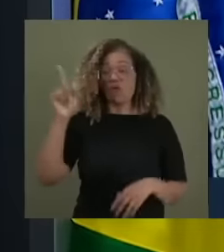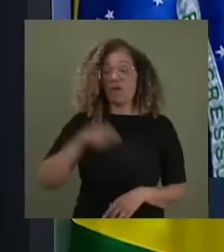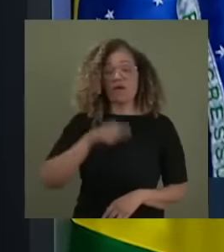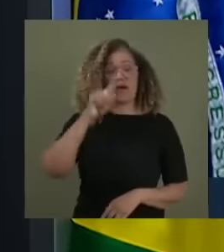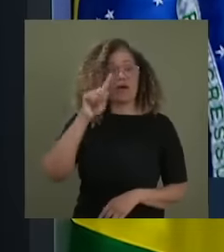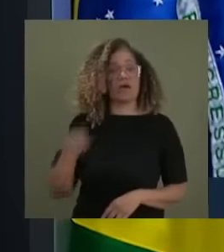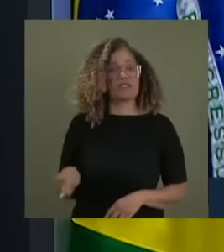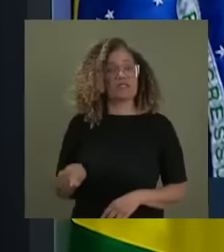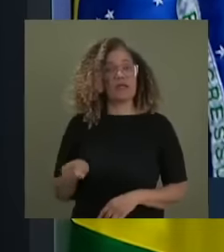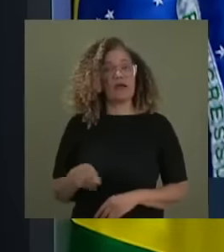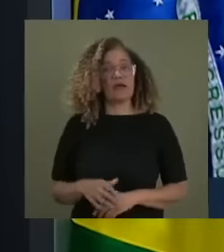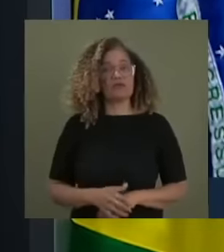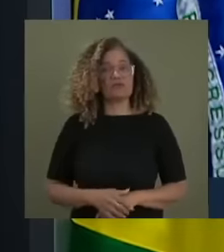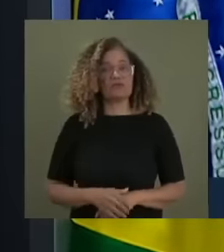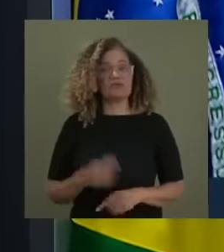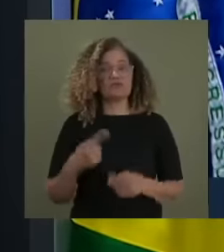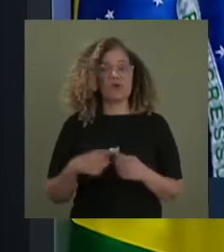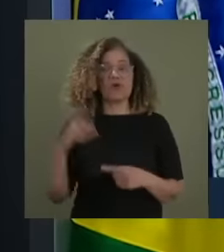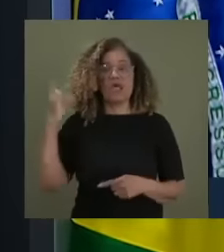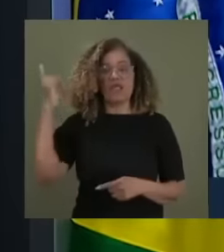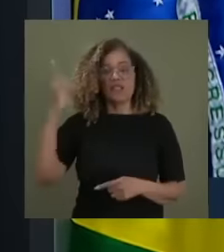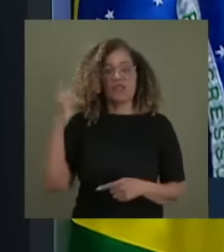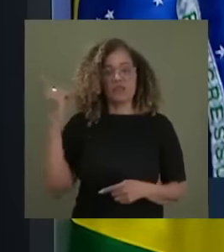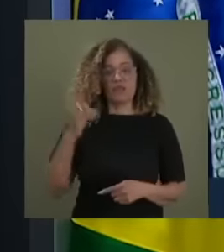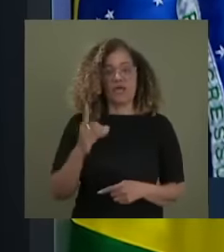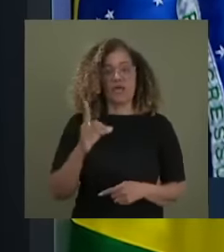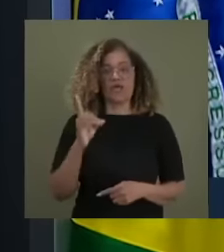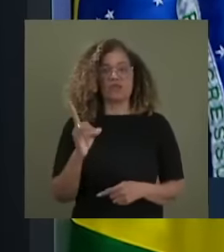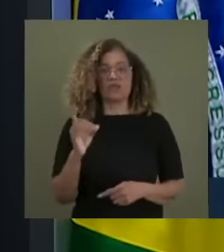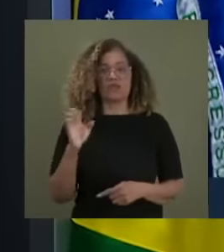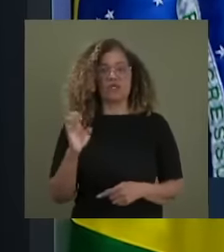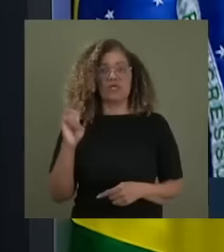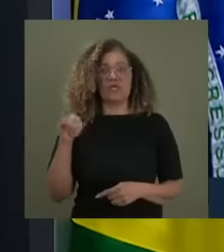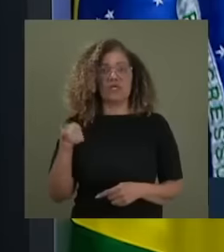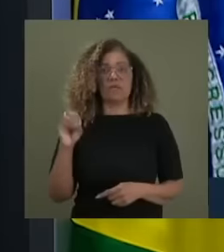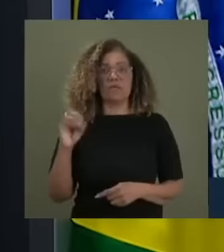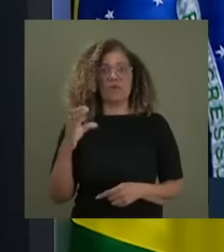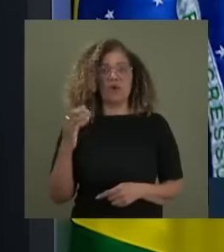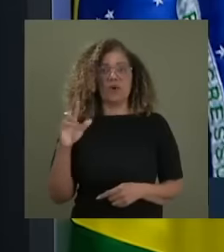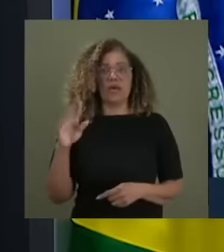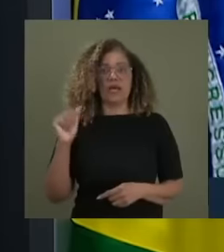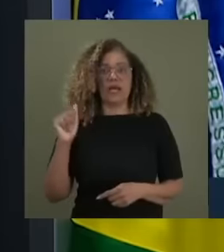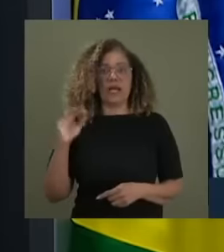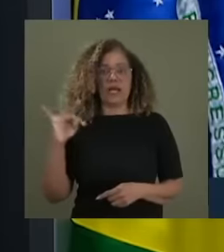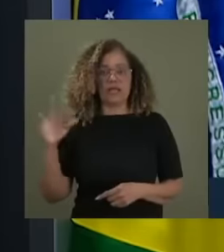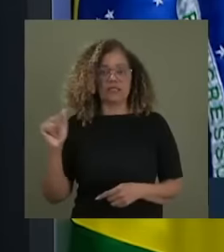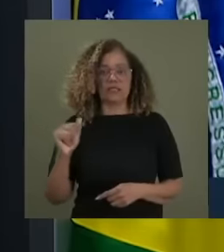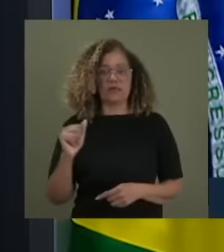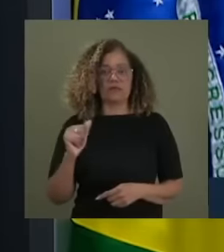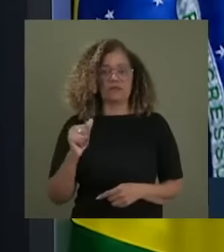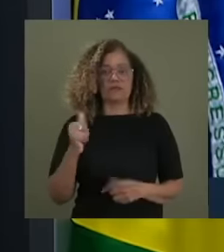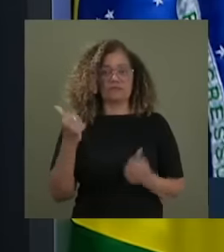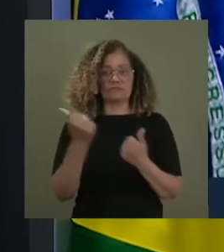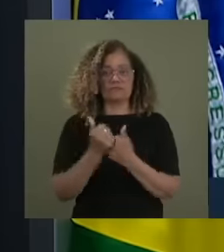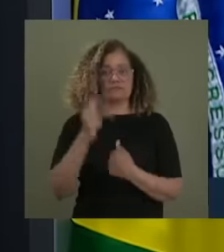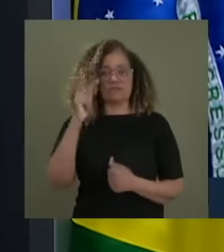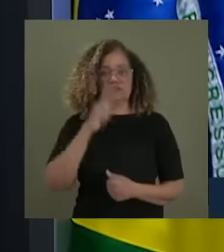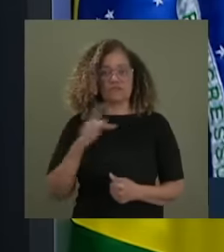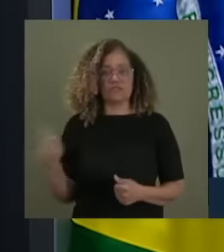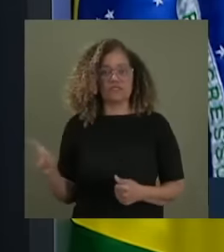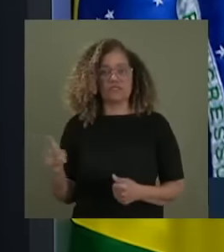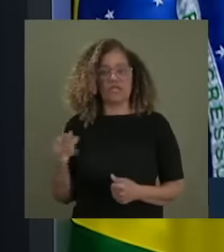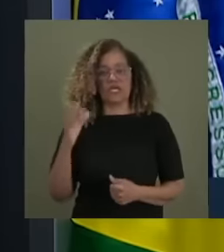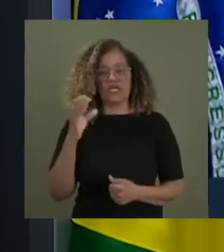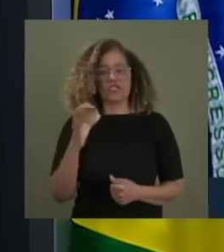o um deputado Democrata e que é o vice-presidente do deputado Chris